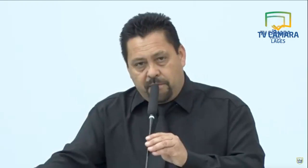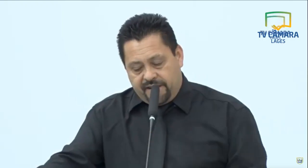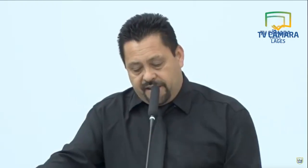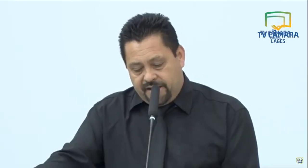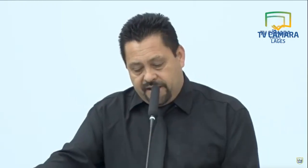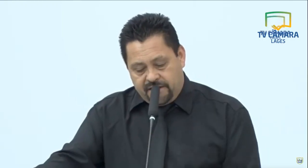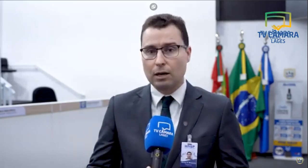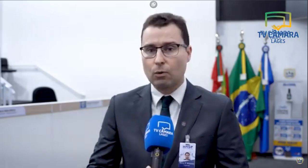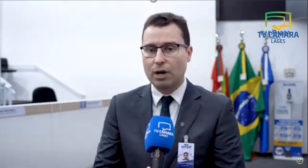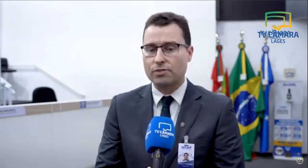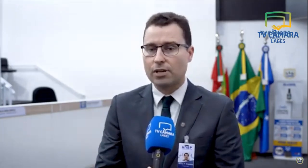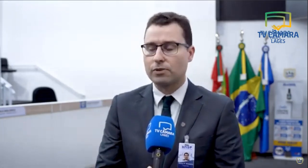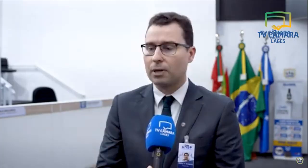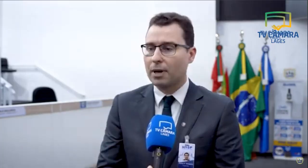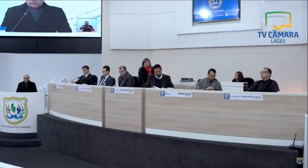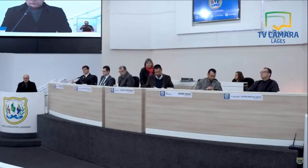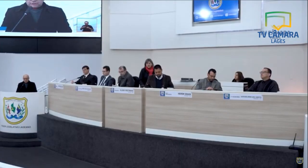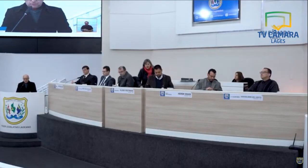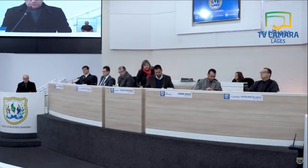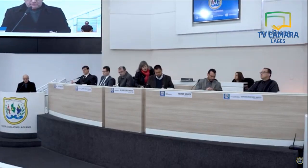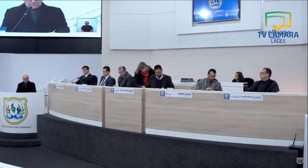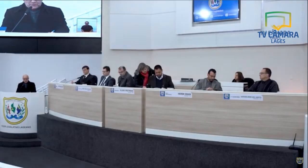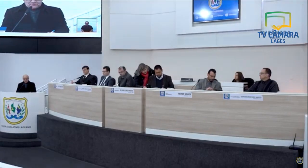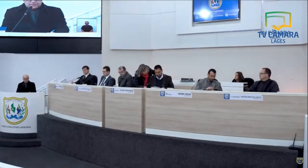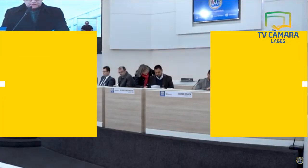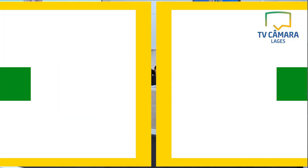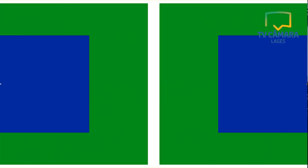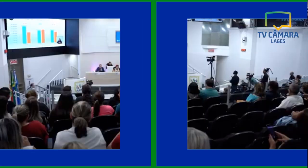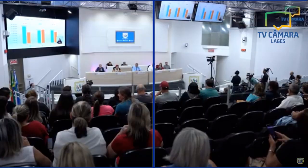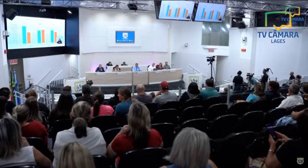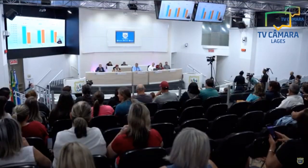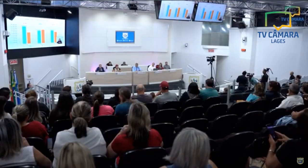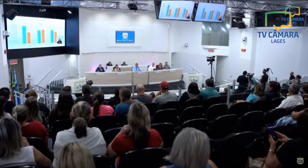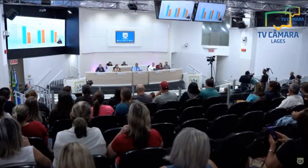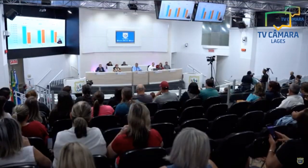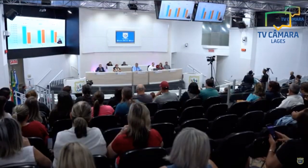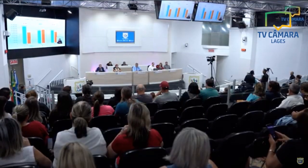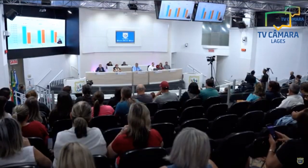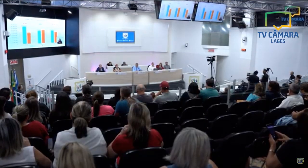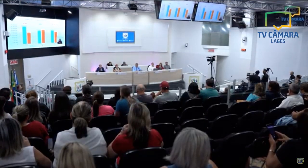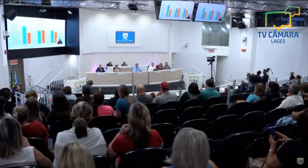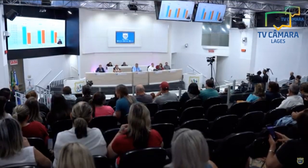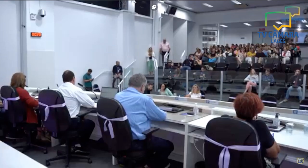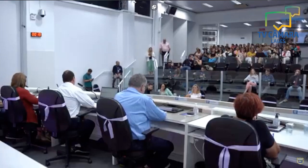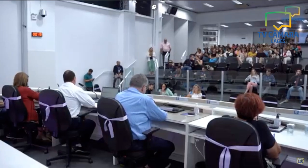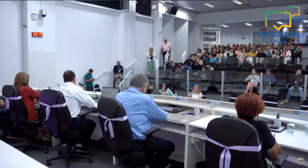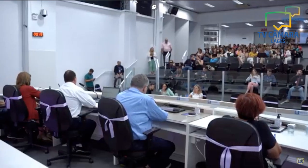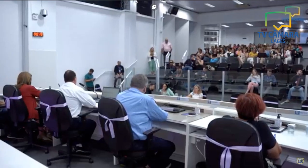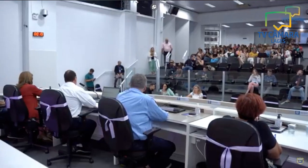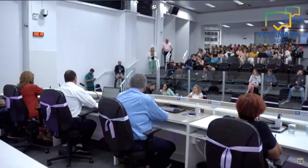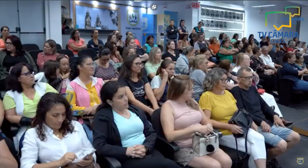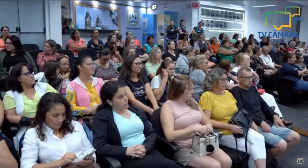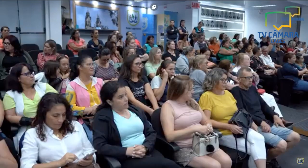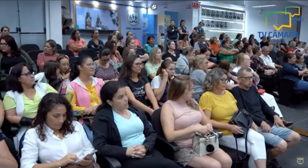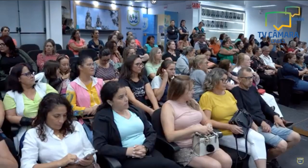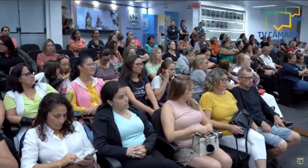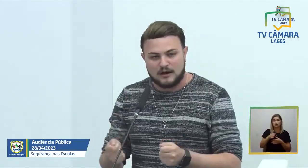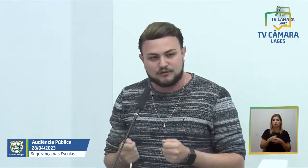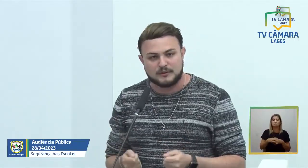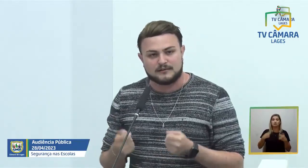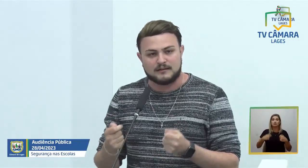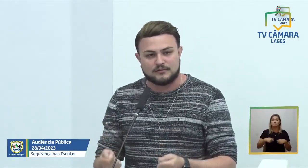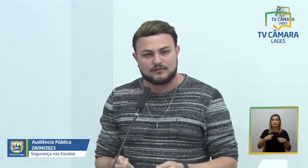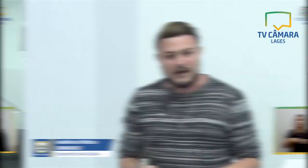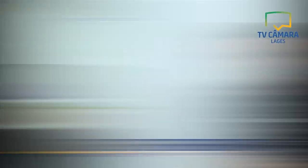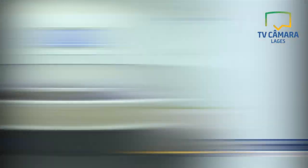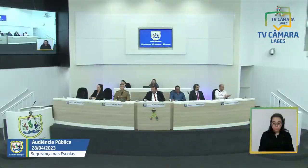e outros serviços do Hospital Nossa Senhora dos Prazeres. As audiências públicas permitiram que os cidadãos expressassem suas